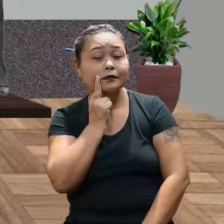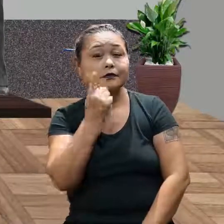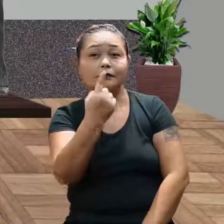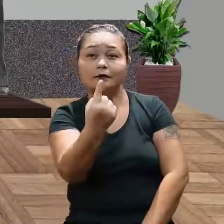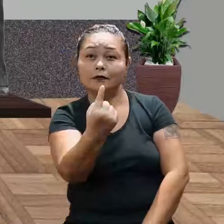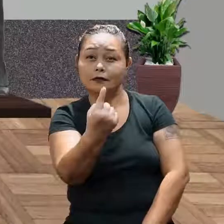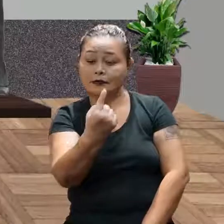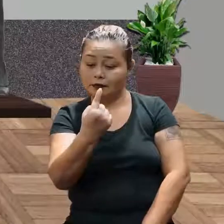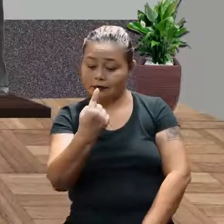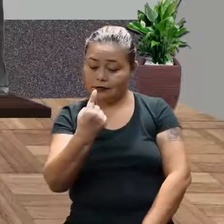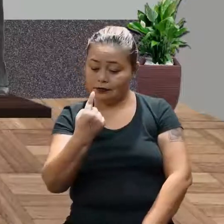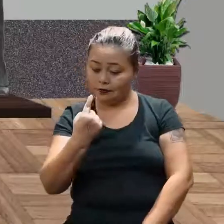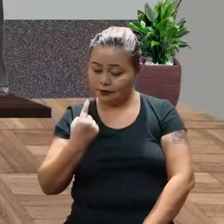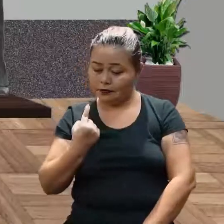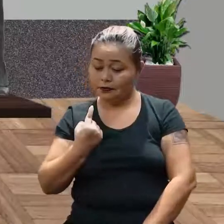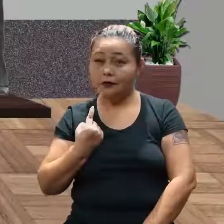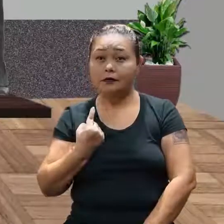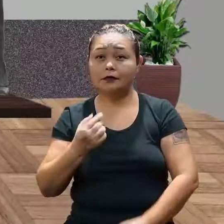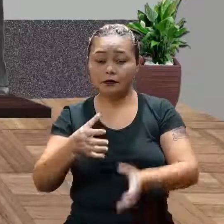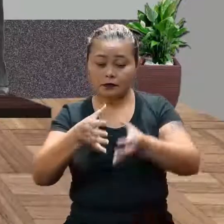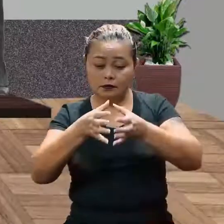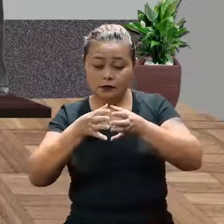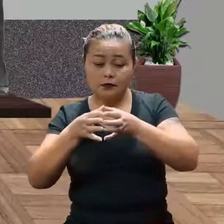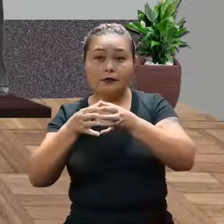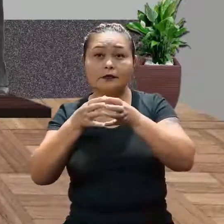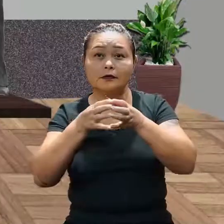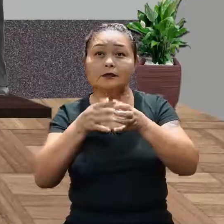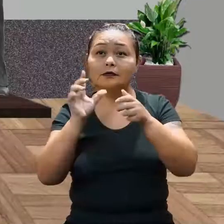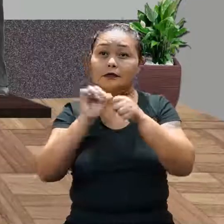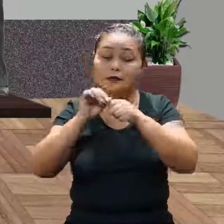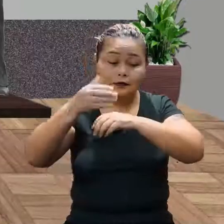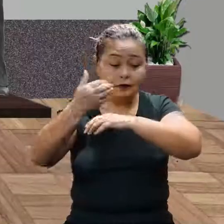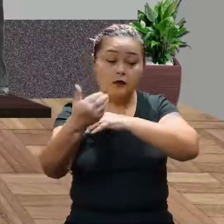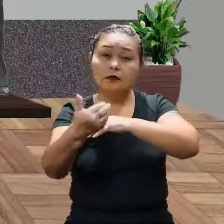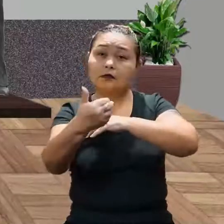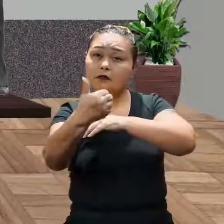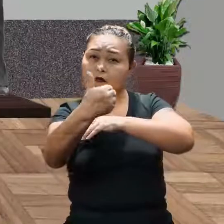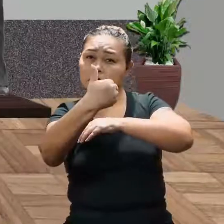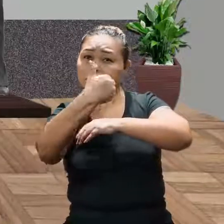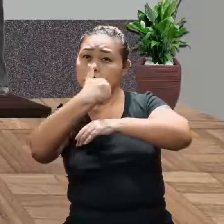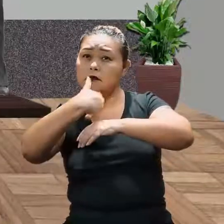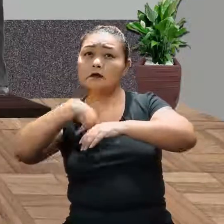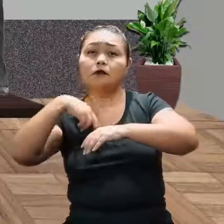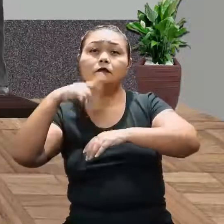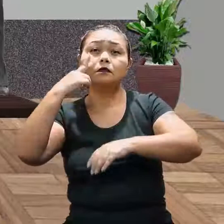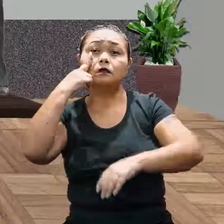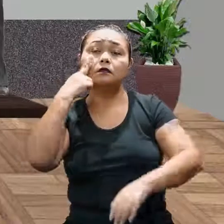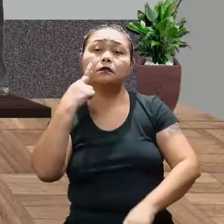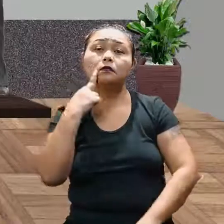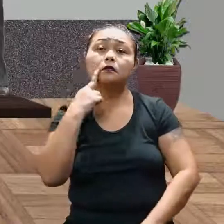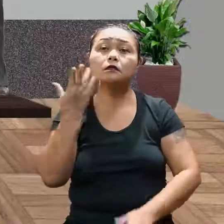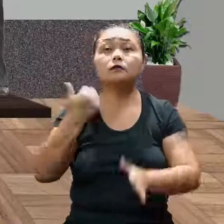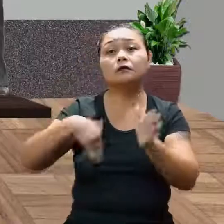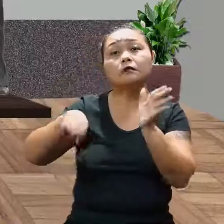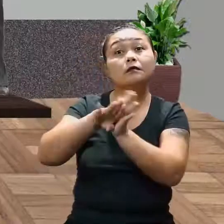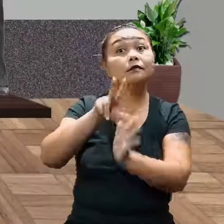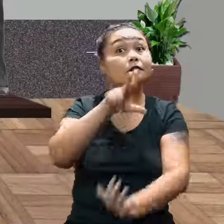nós vamos chamar posteriormente de Estado de Rondônia. É nesse momento que ele chega a